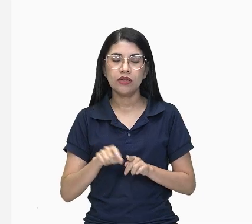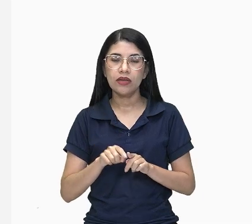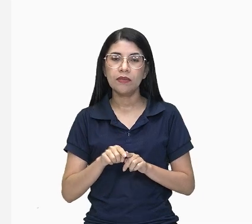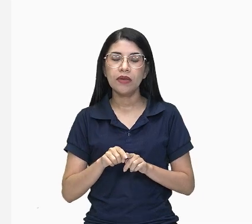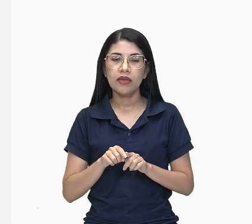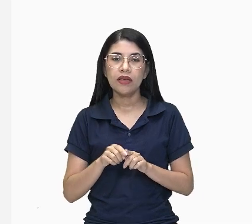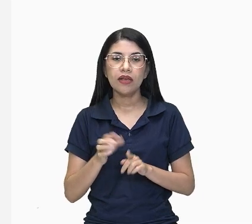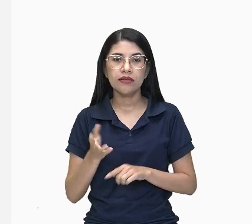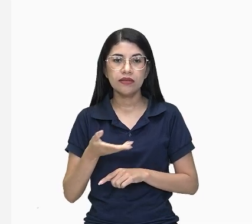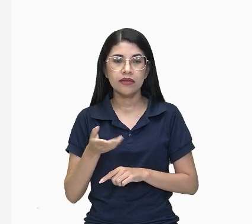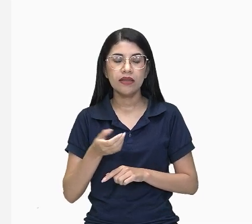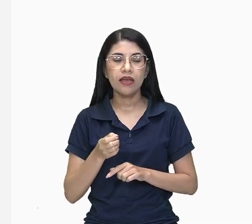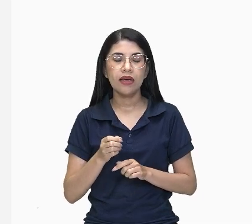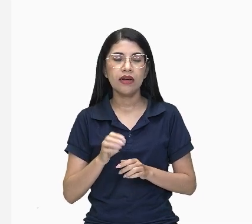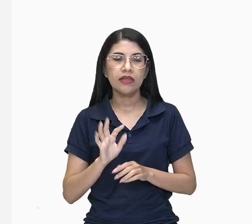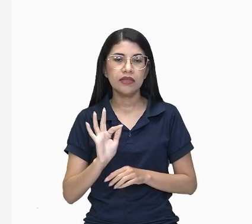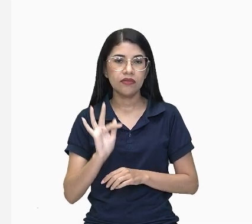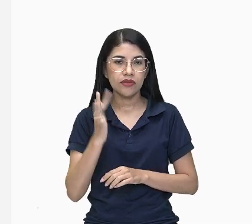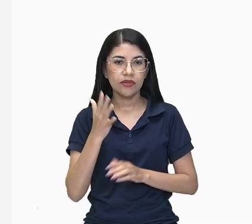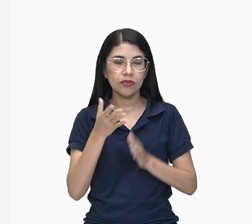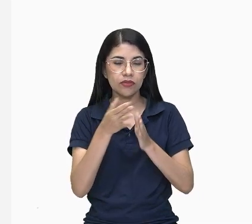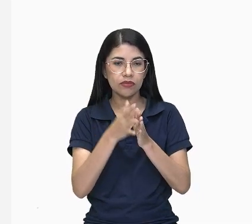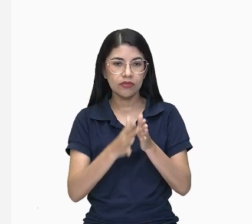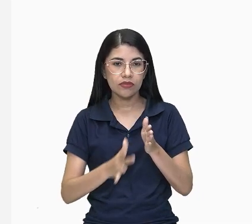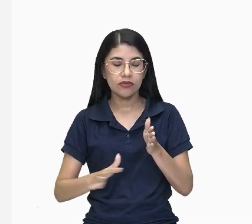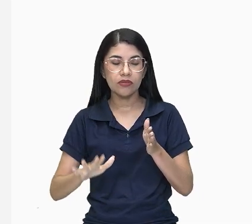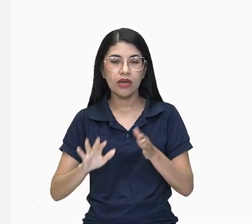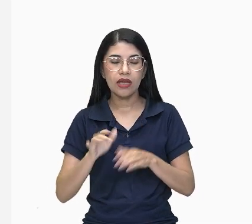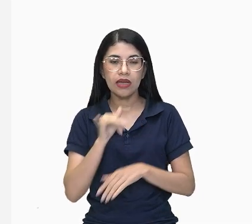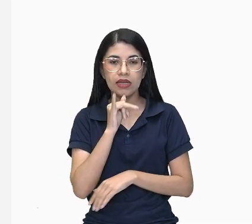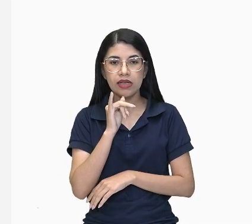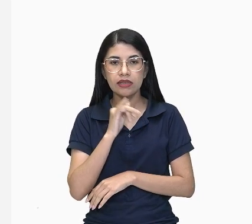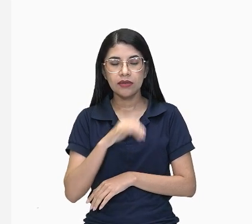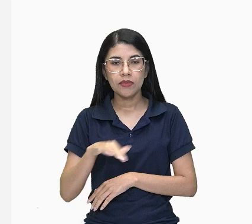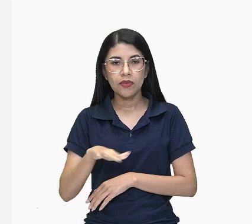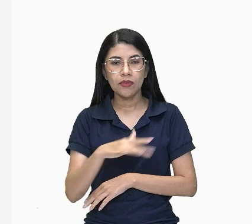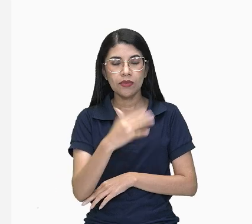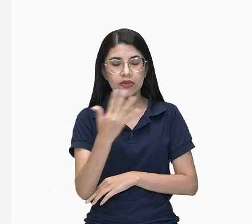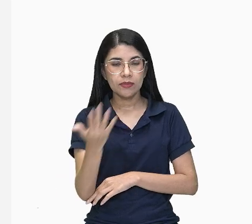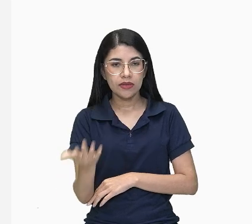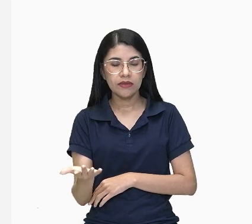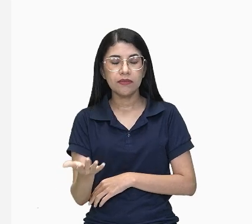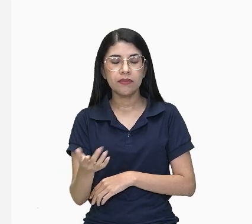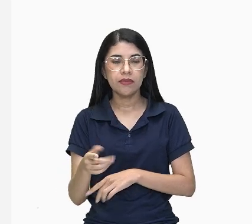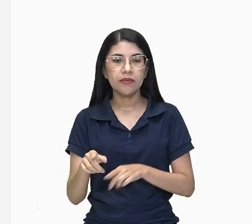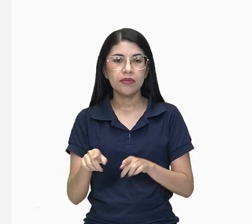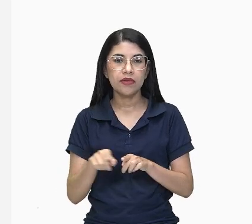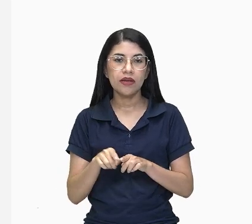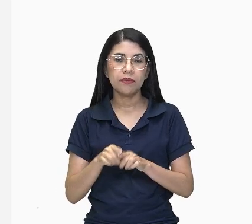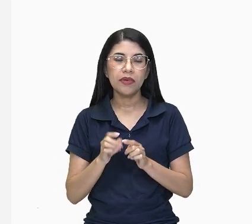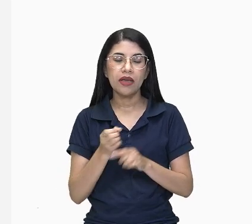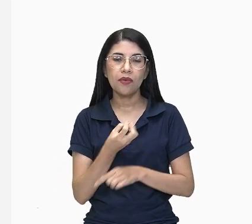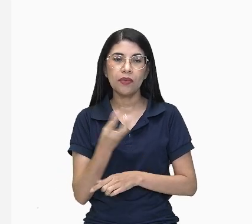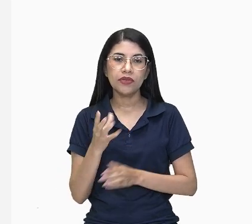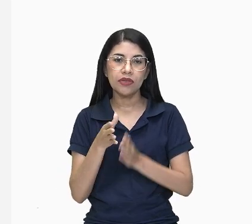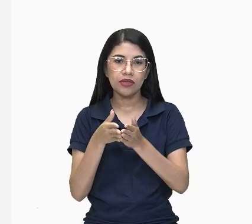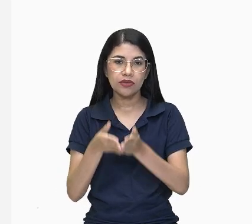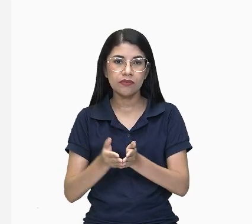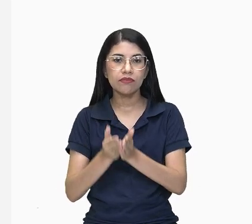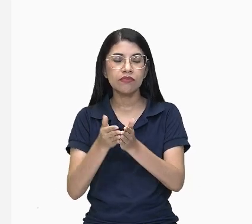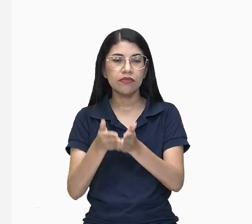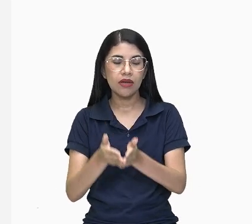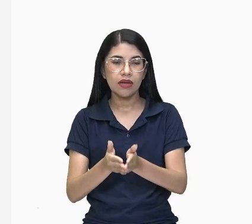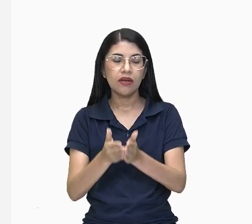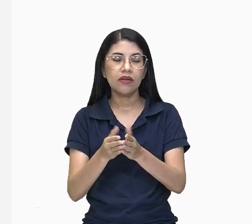terras caídas da Amazônia, onde o desmatamento, o fluxo de embarcações também vai